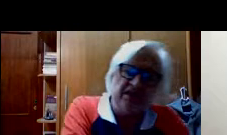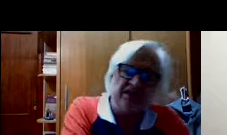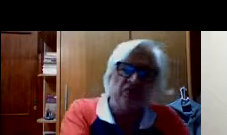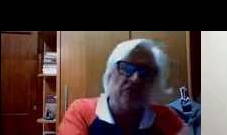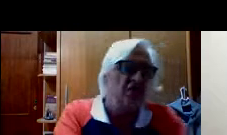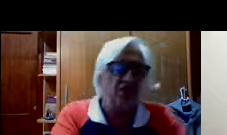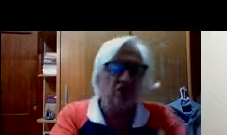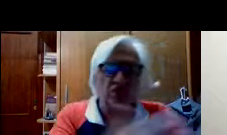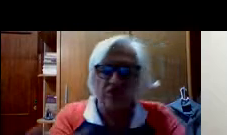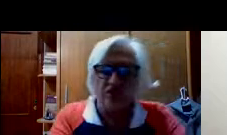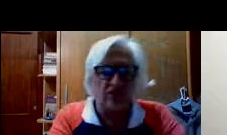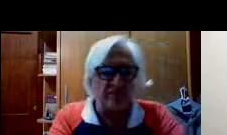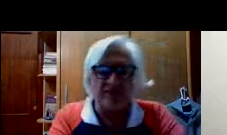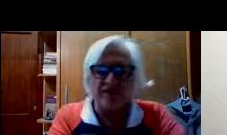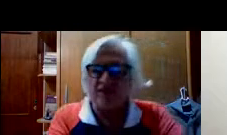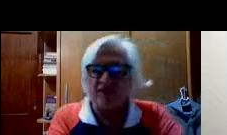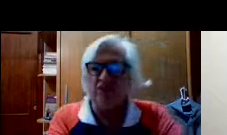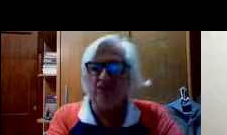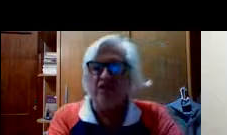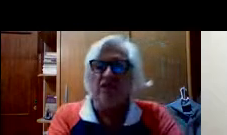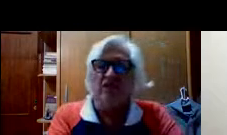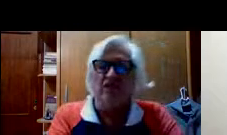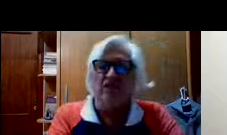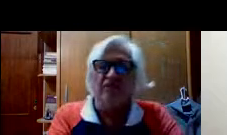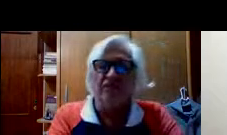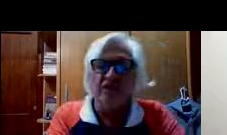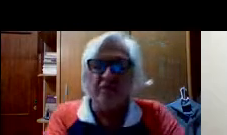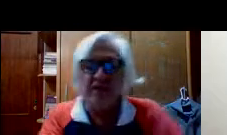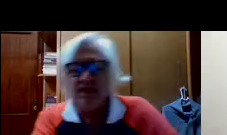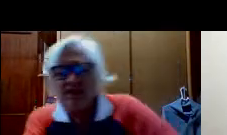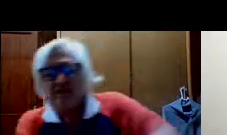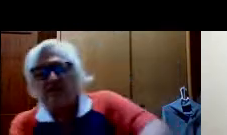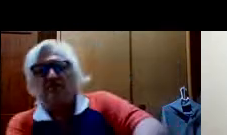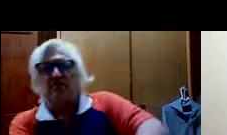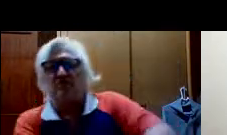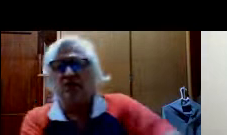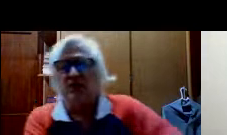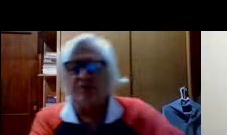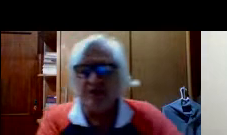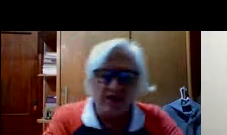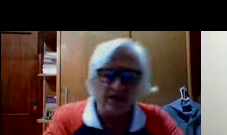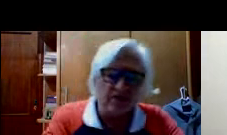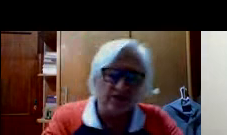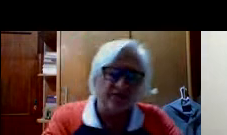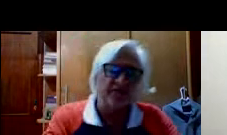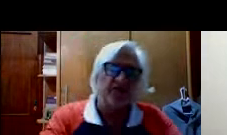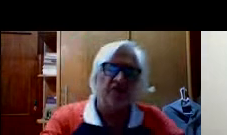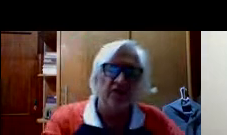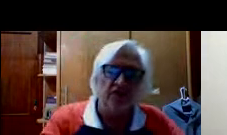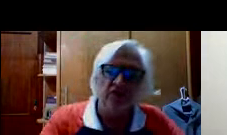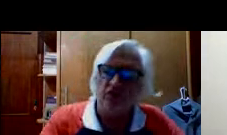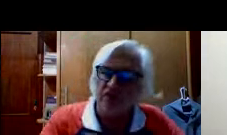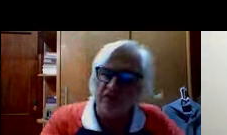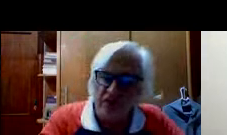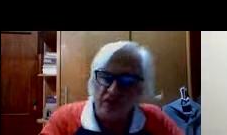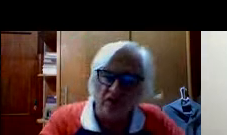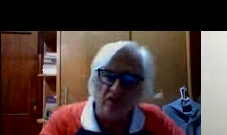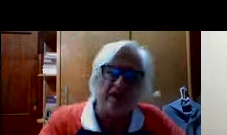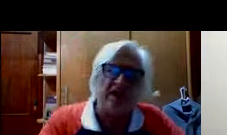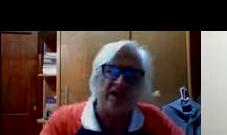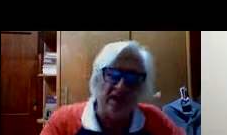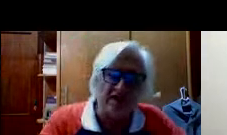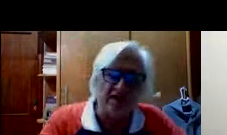submetidas a um campo magnético, e outras apresentam independente do campo magnético. E, de